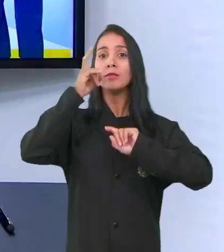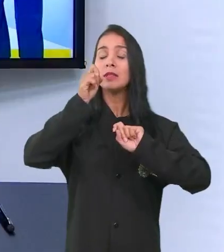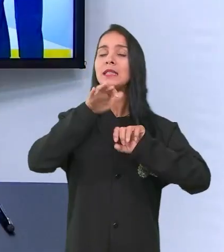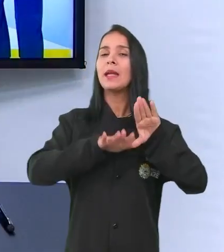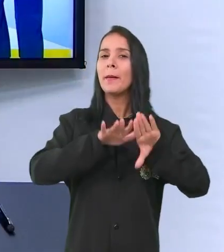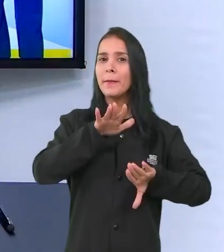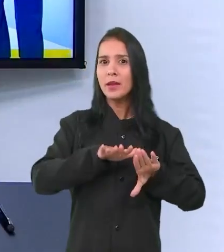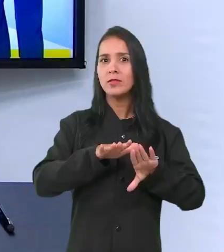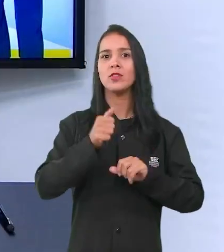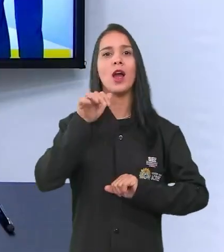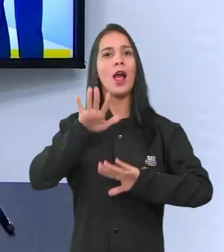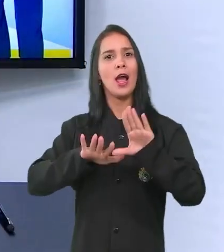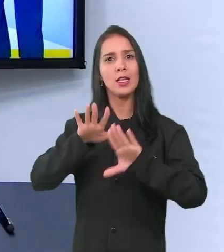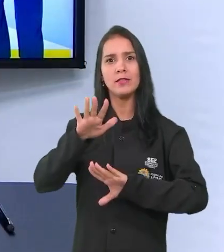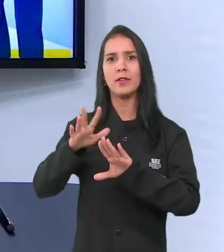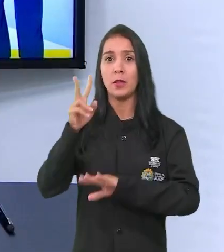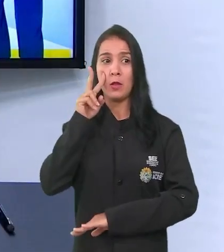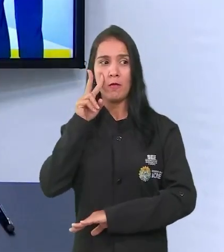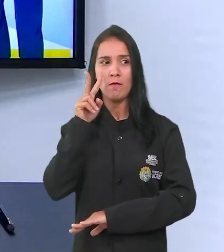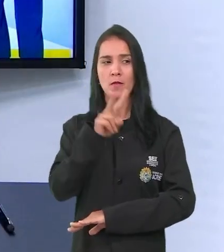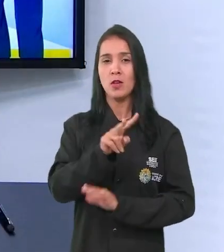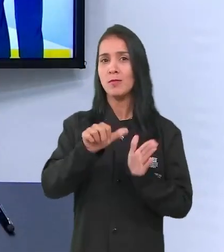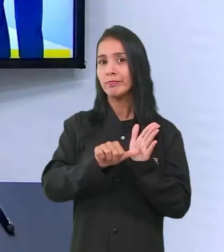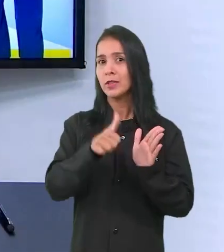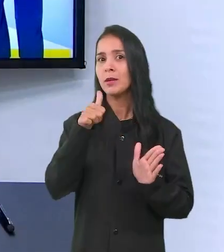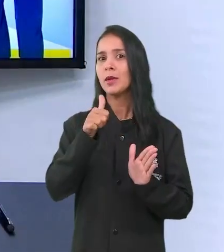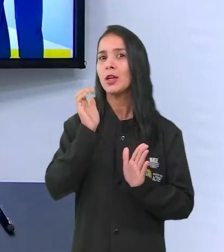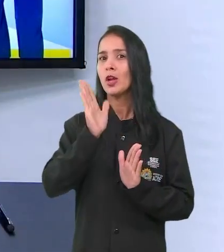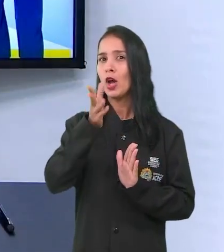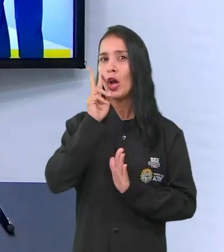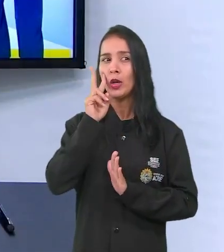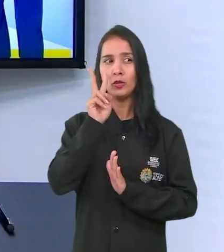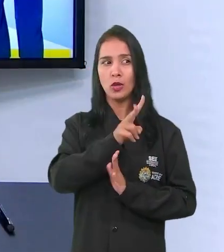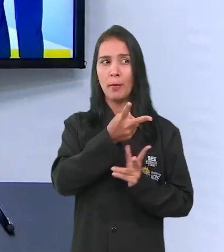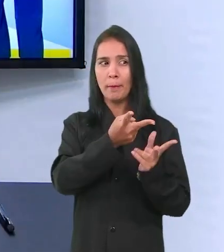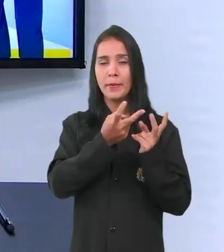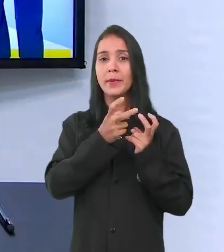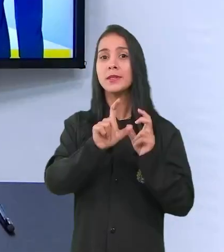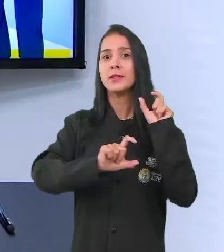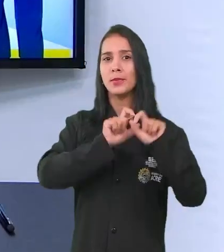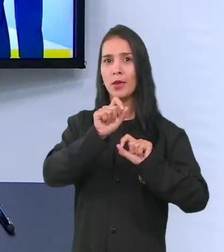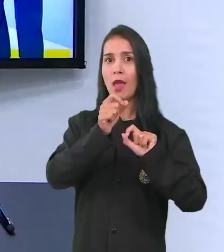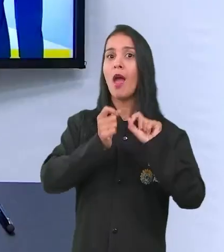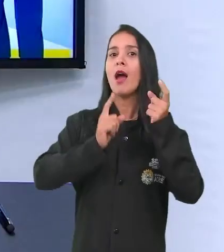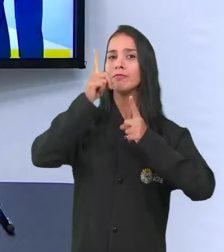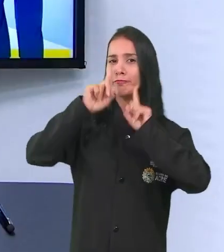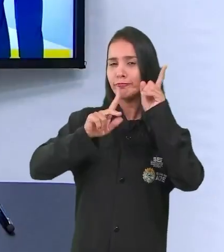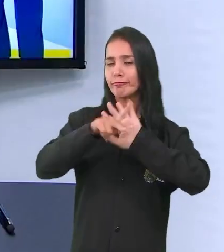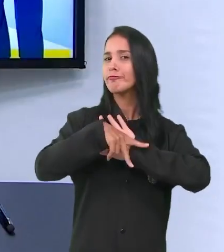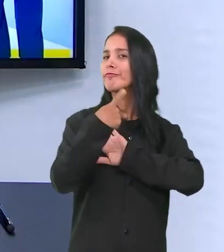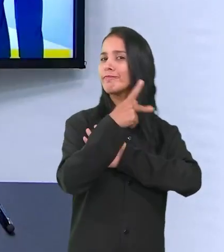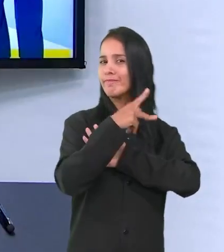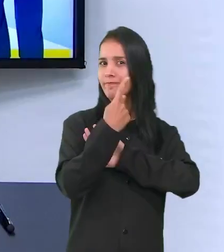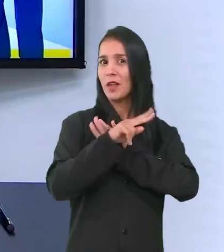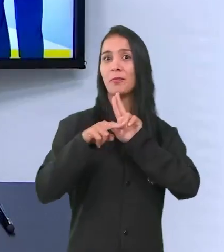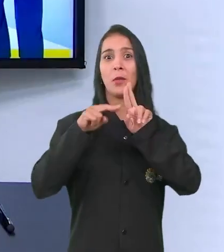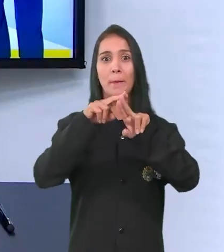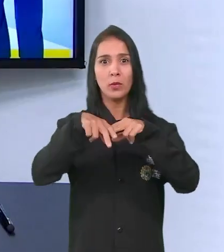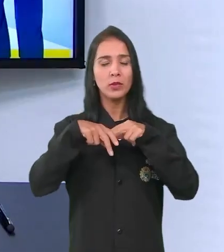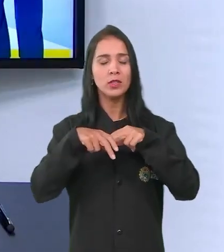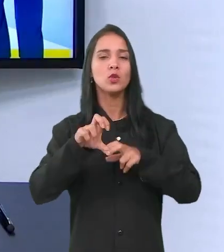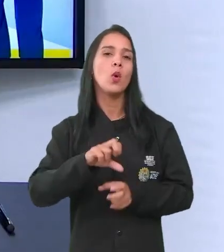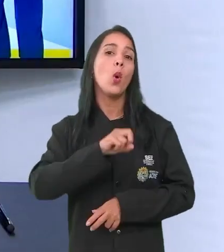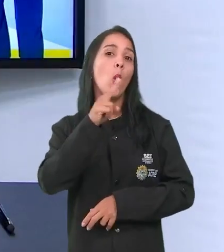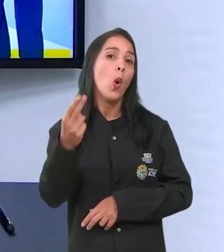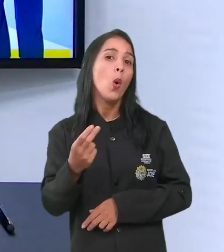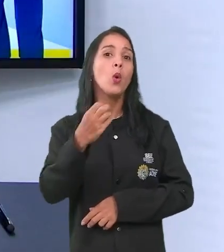vai se deparar com a pessoa à primeira vista e você vai observar a sua expressão corporal. Ou se ela falar,